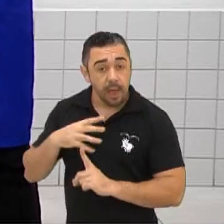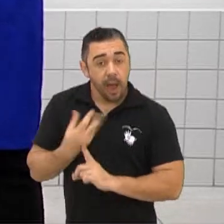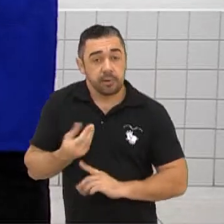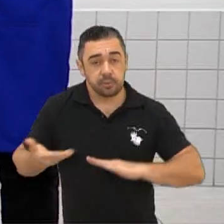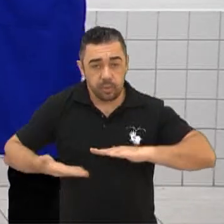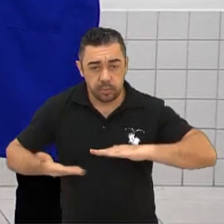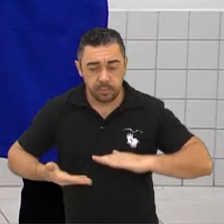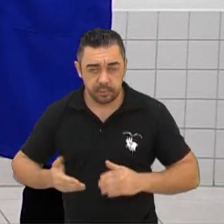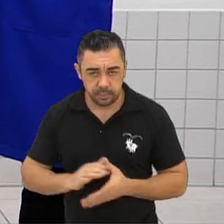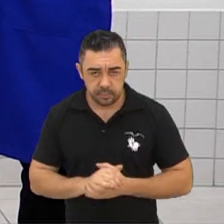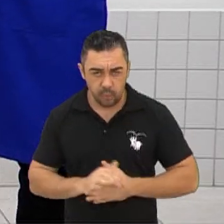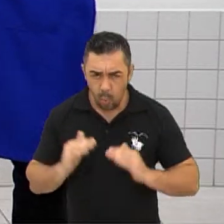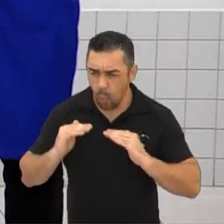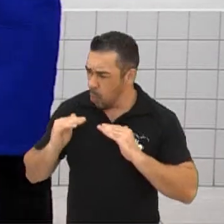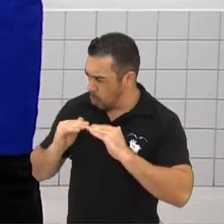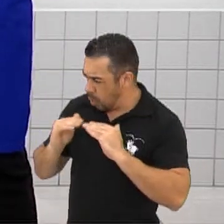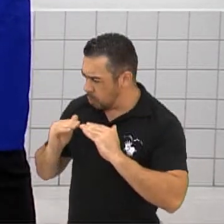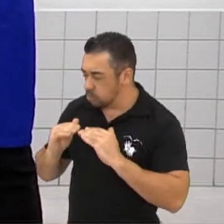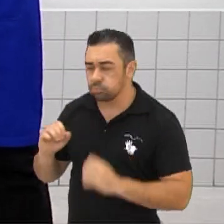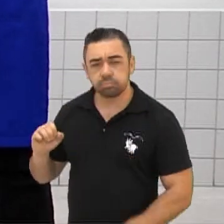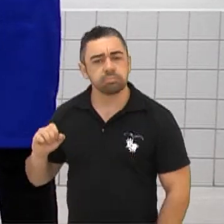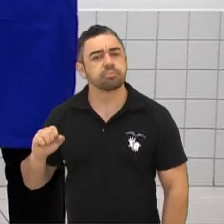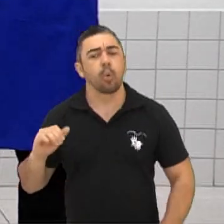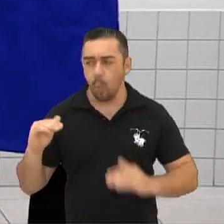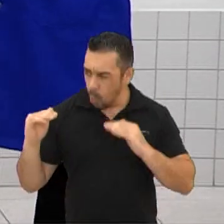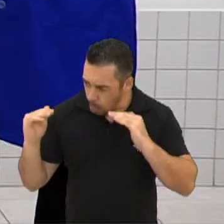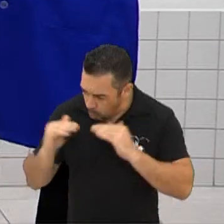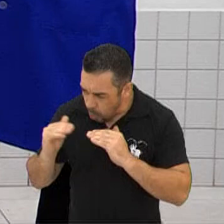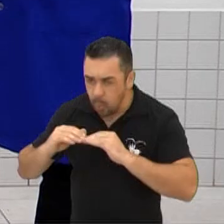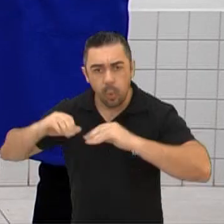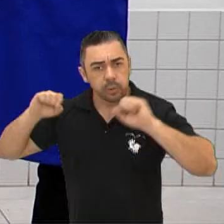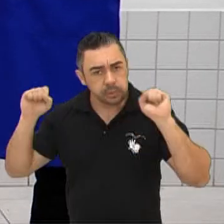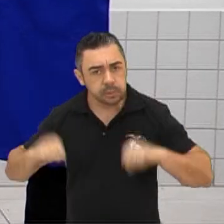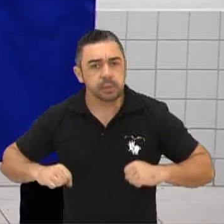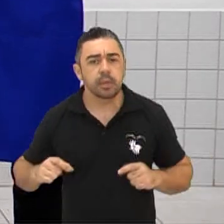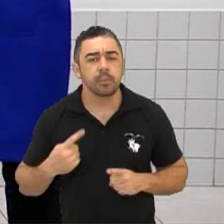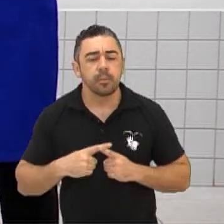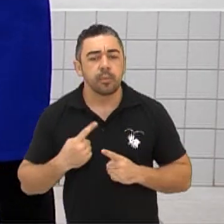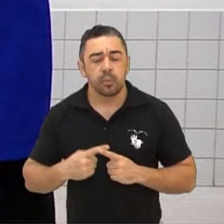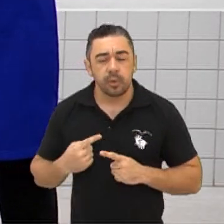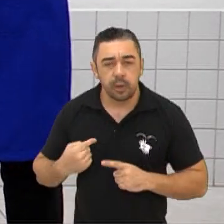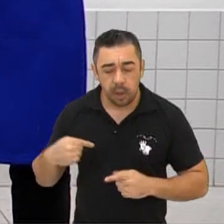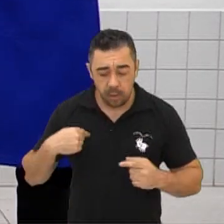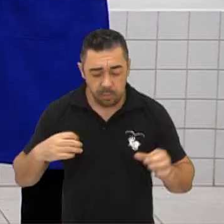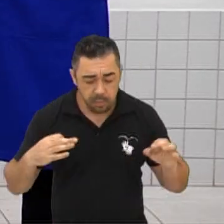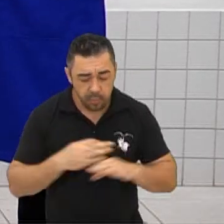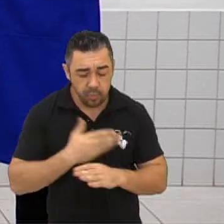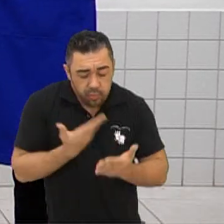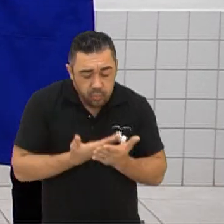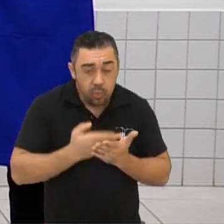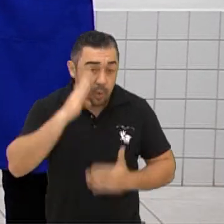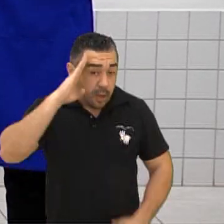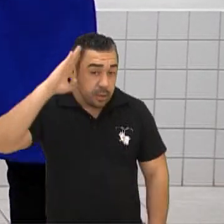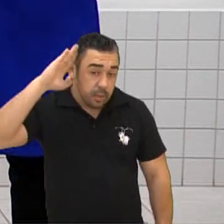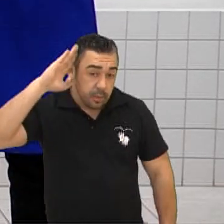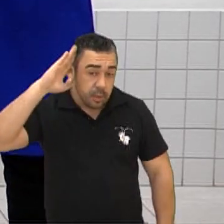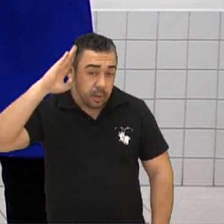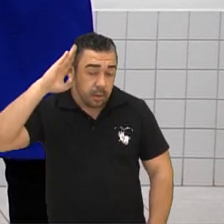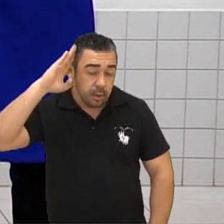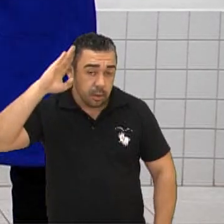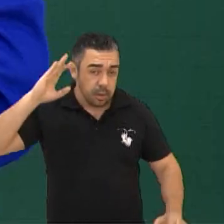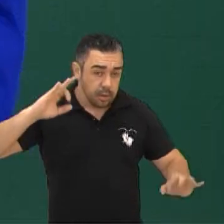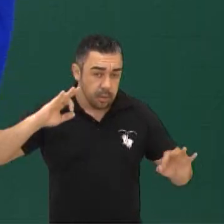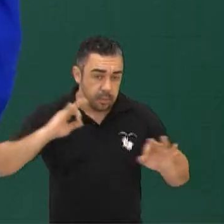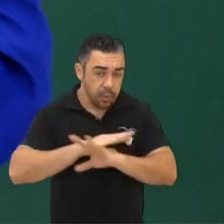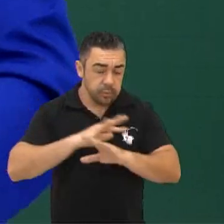contemporânea. Concorda, professor? Concordo plenamente, professor Adriano. Porque você sai da academia, você sai da